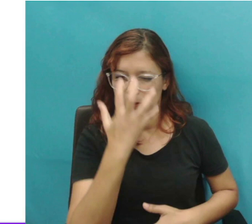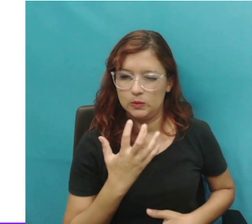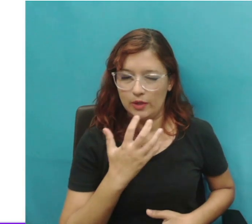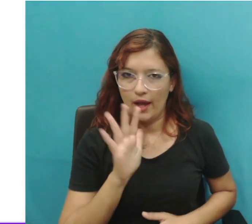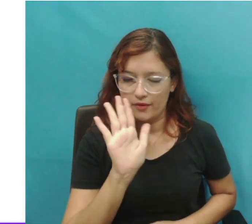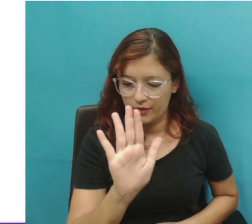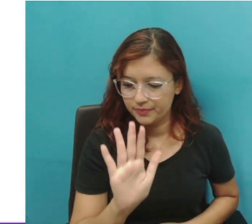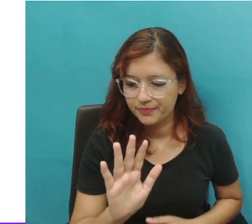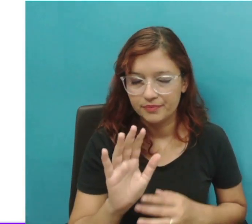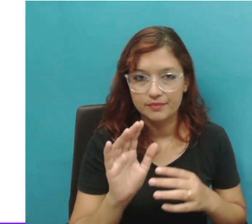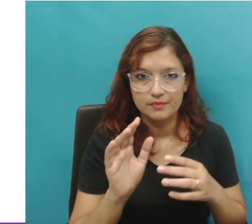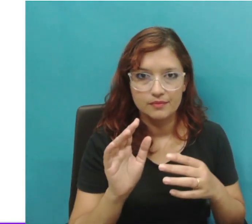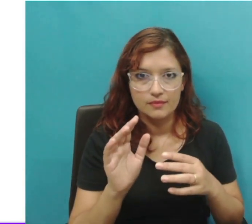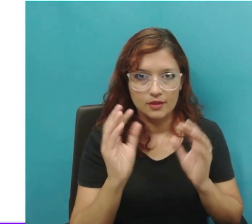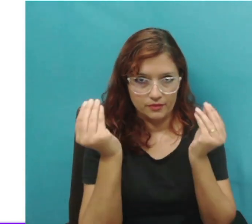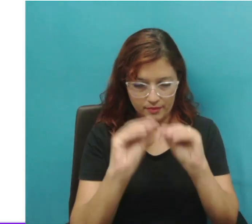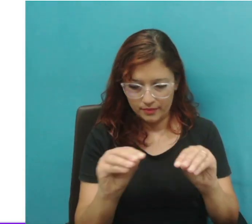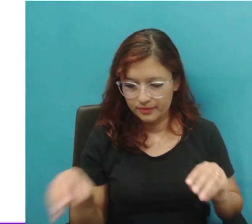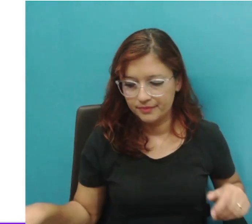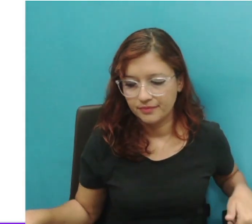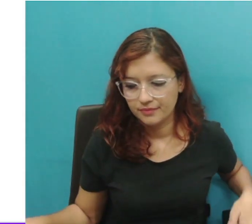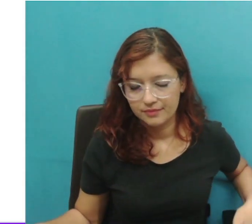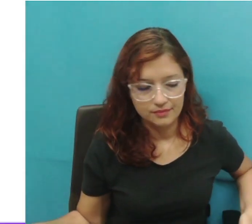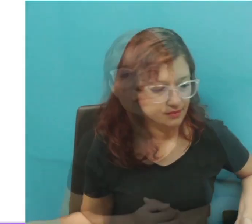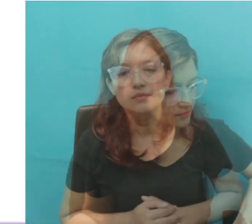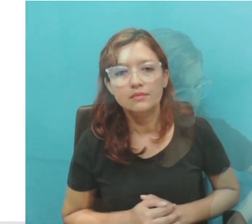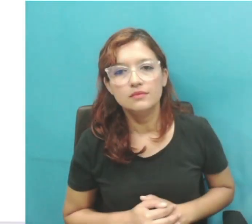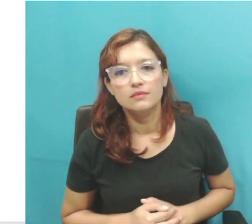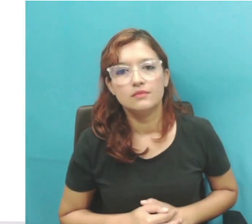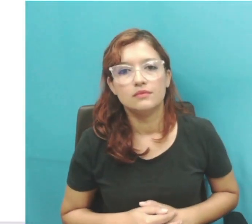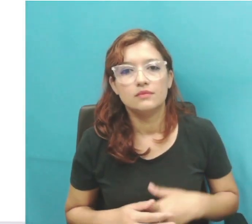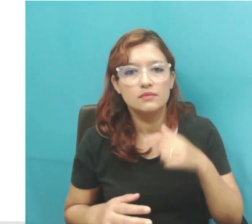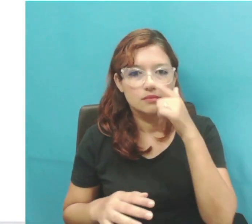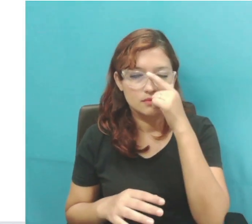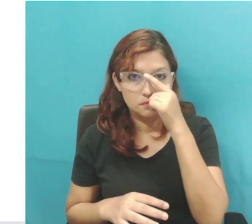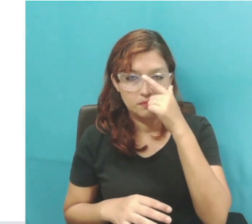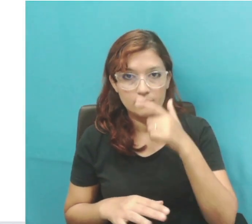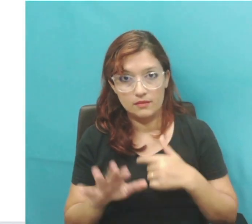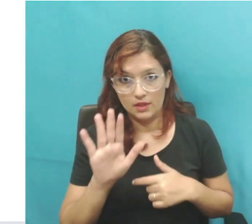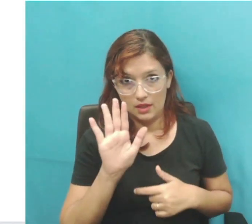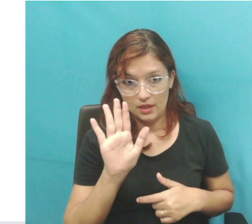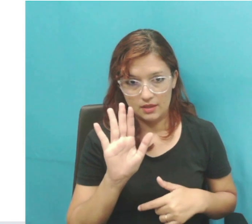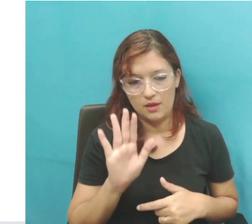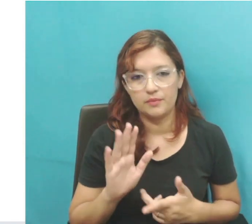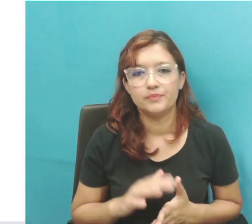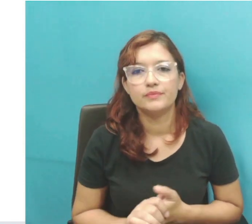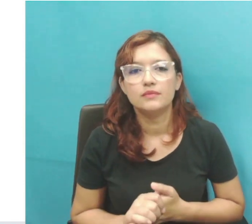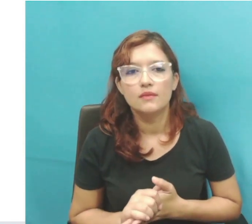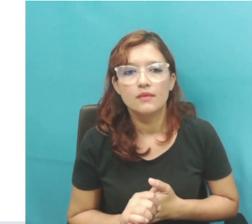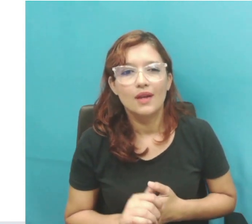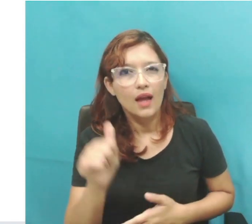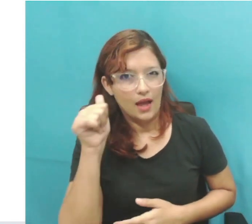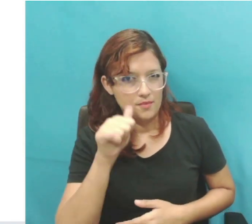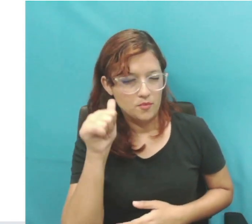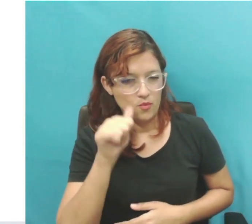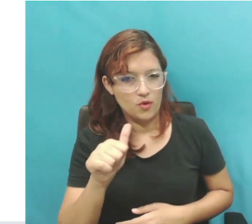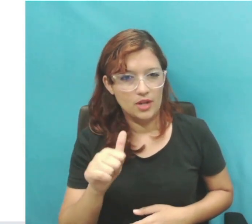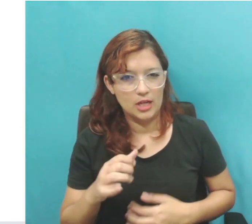Olha aí a menina irritada. Vou colocar a frase.